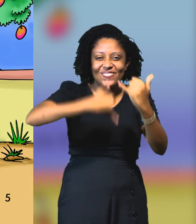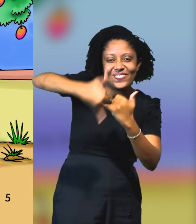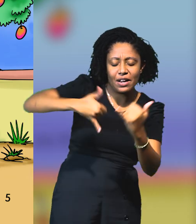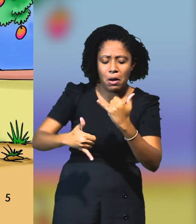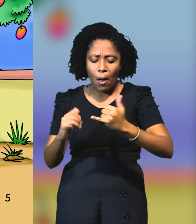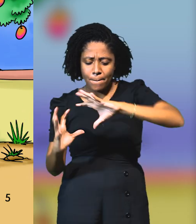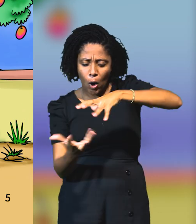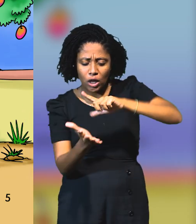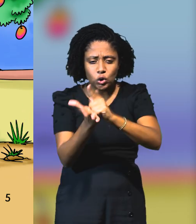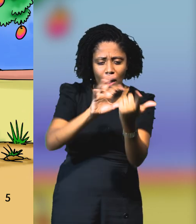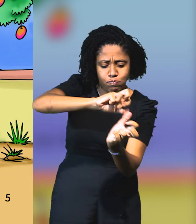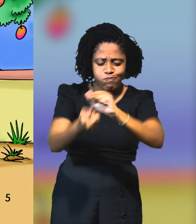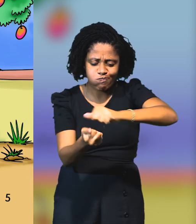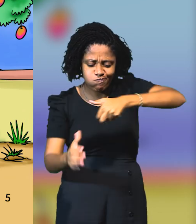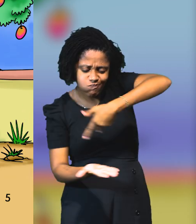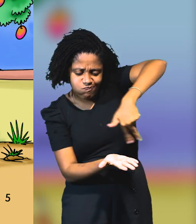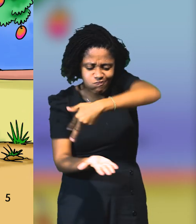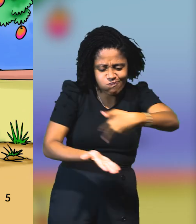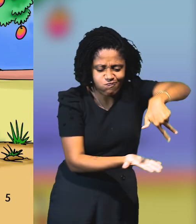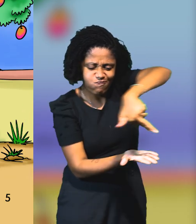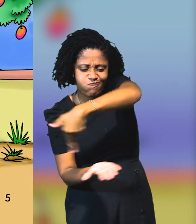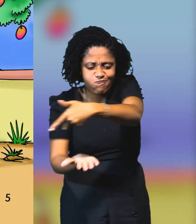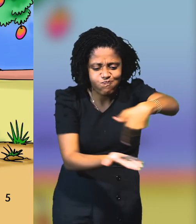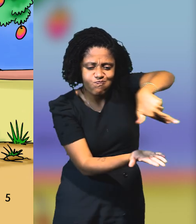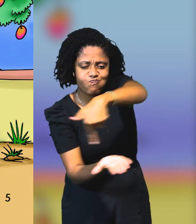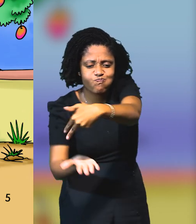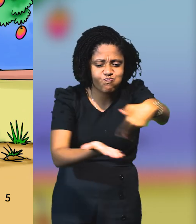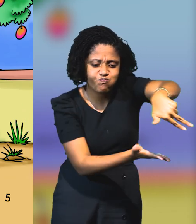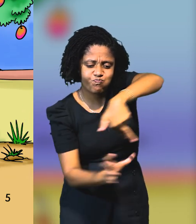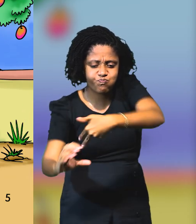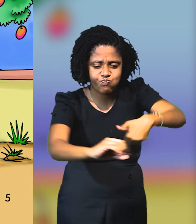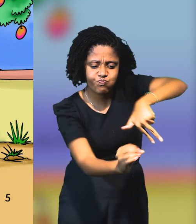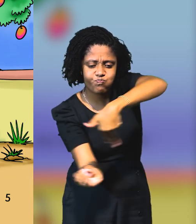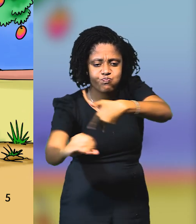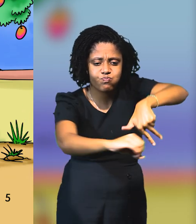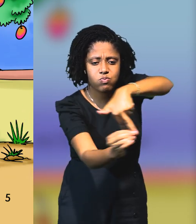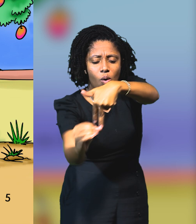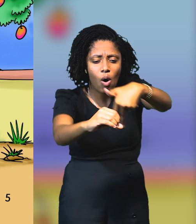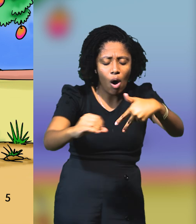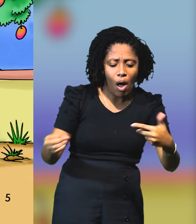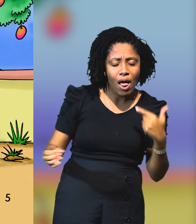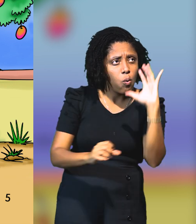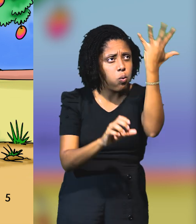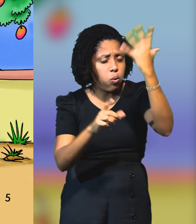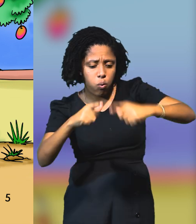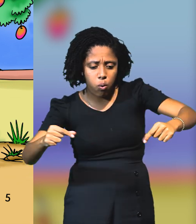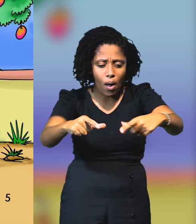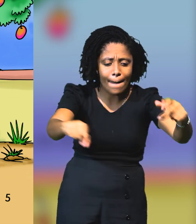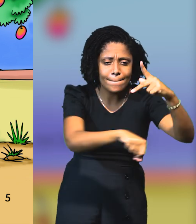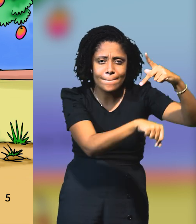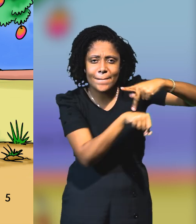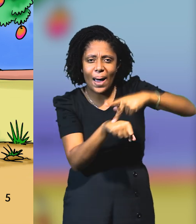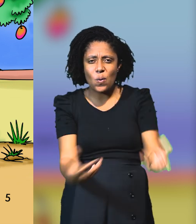brincava chutando uma bola de jornal. Gingava para lá, gingava para cá, em meio às folhas e pedras,